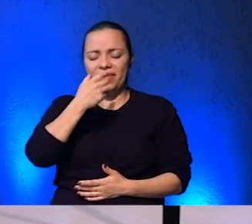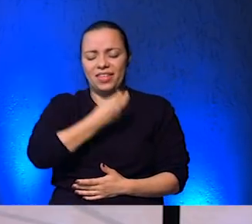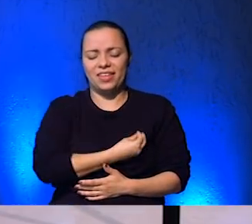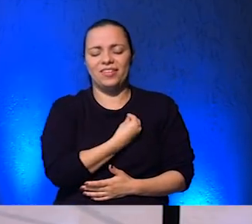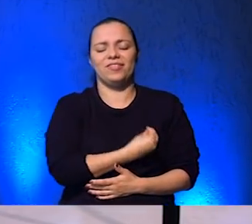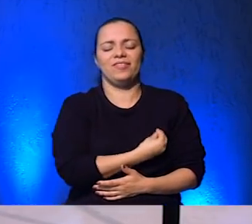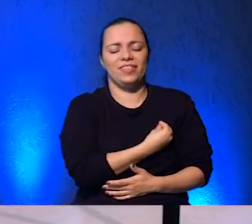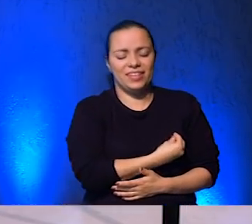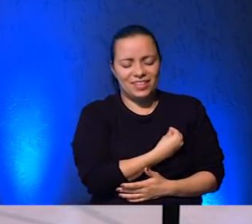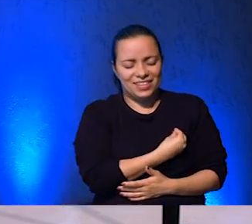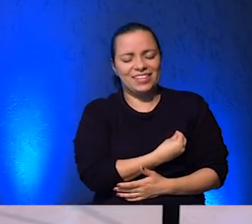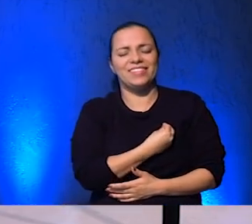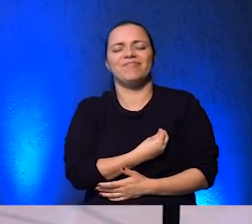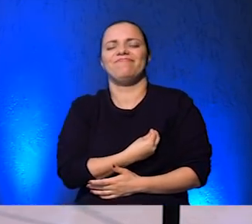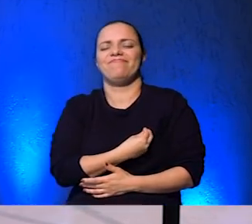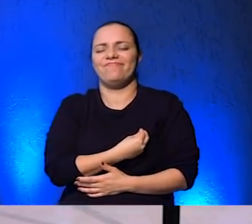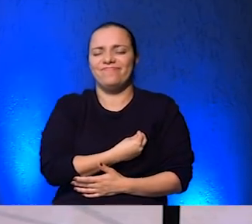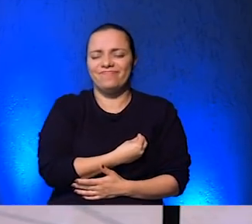senhor